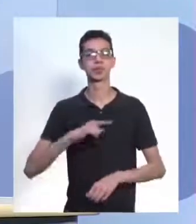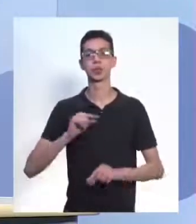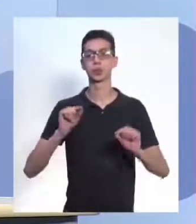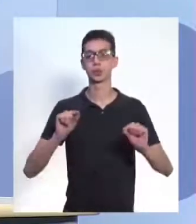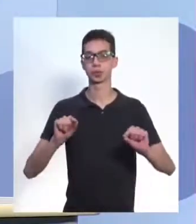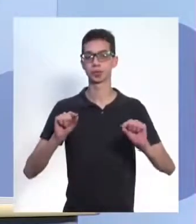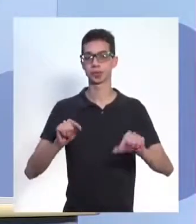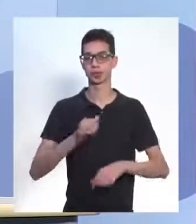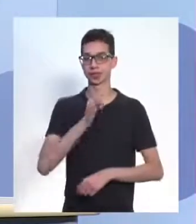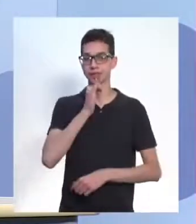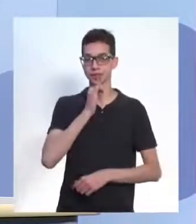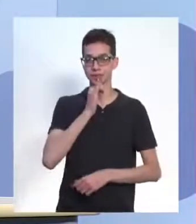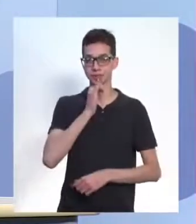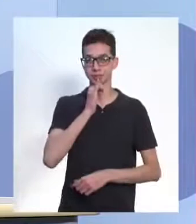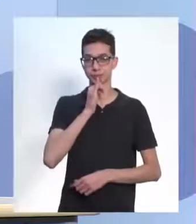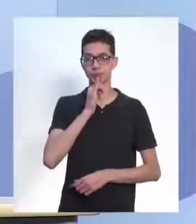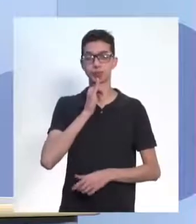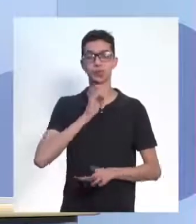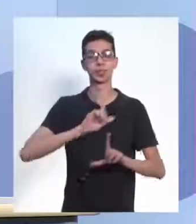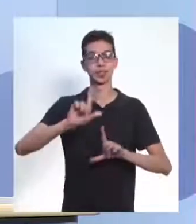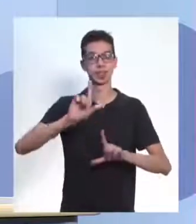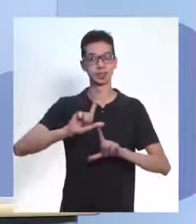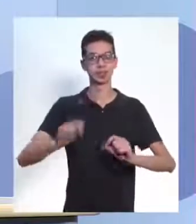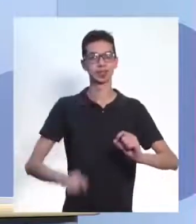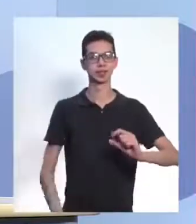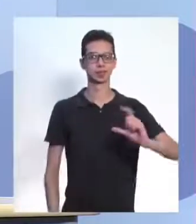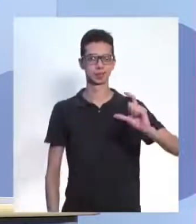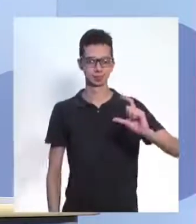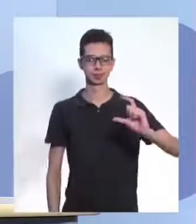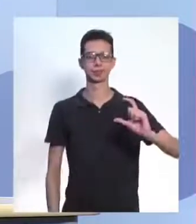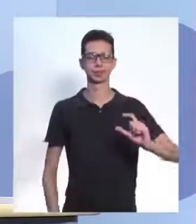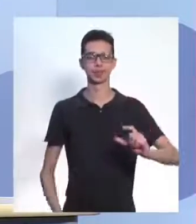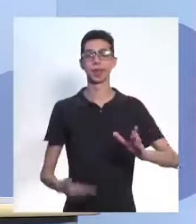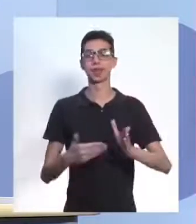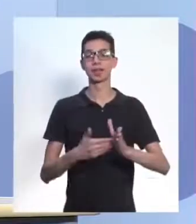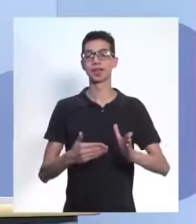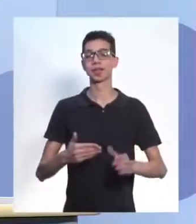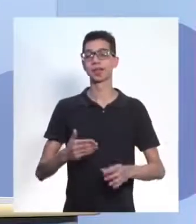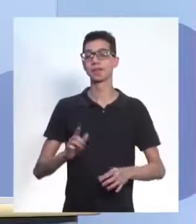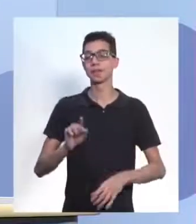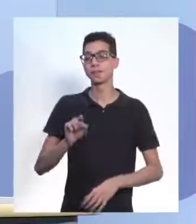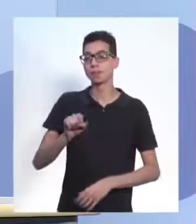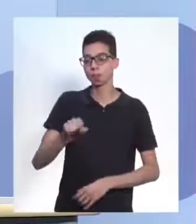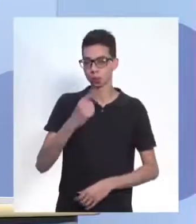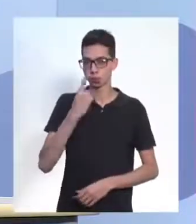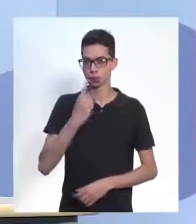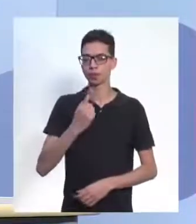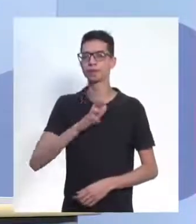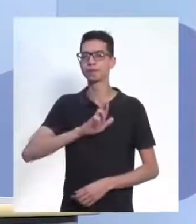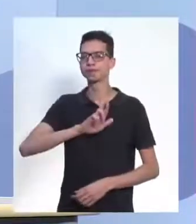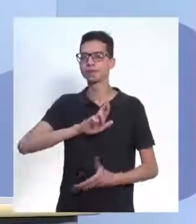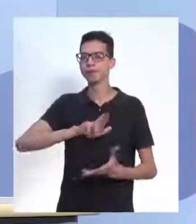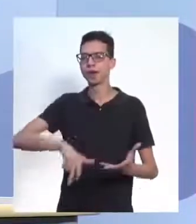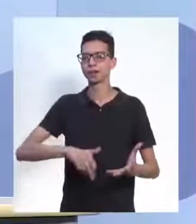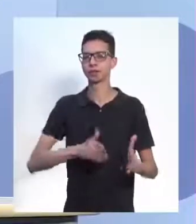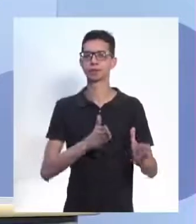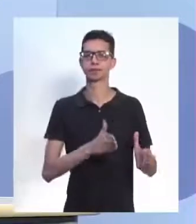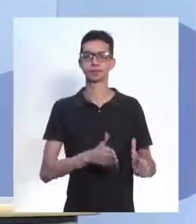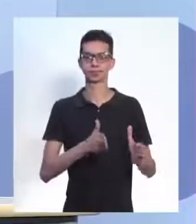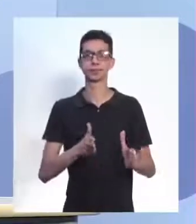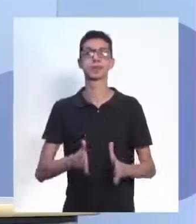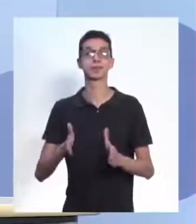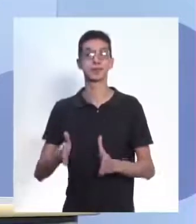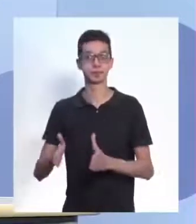onde começa a letra maiúscula até onde vai o ponto final, vários períodos encadeados. E aí vamos